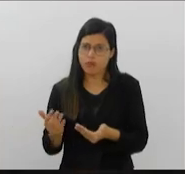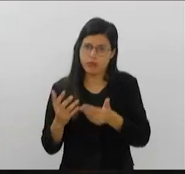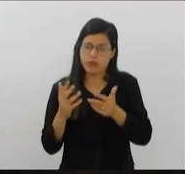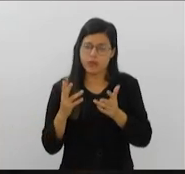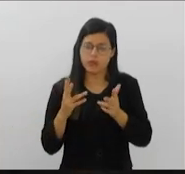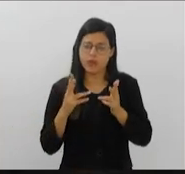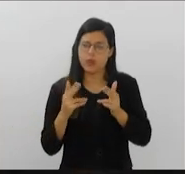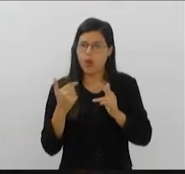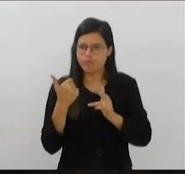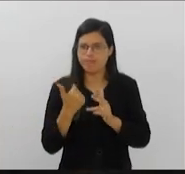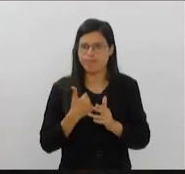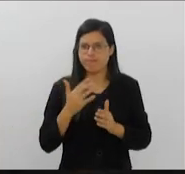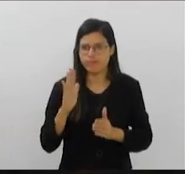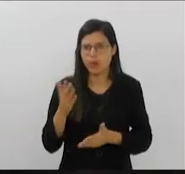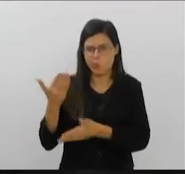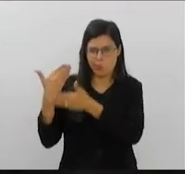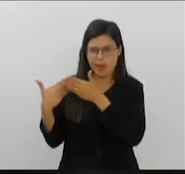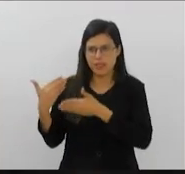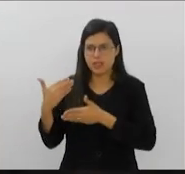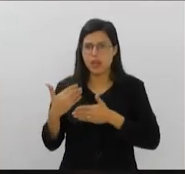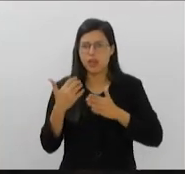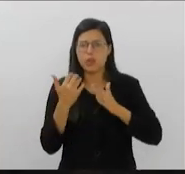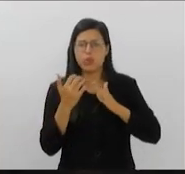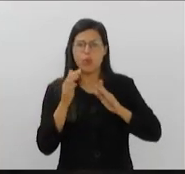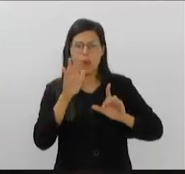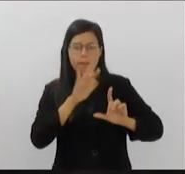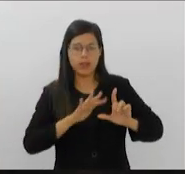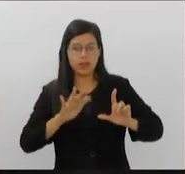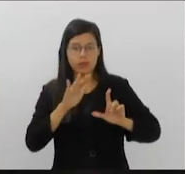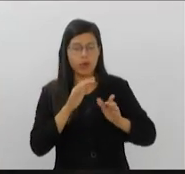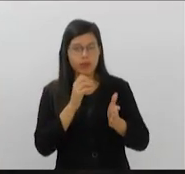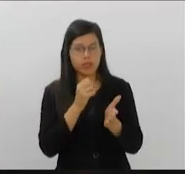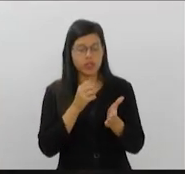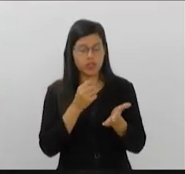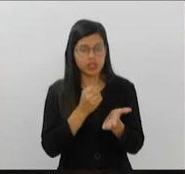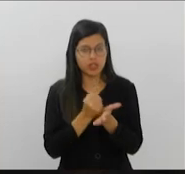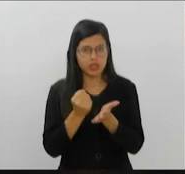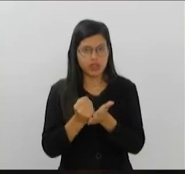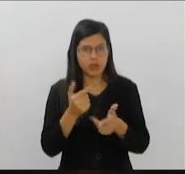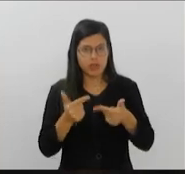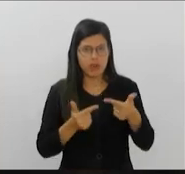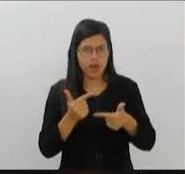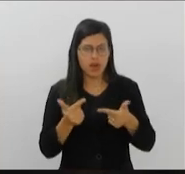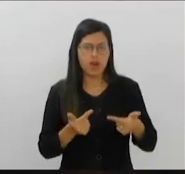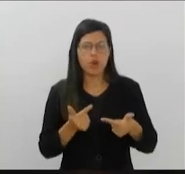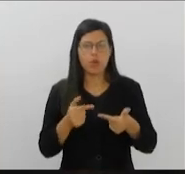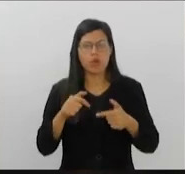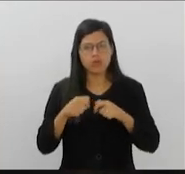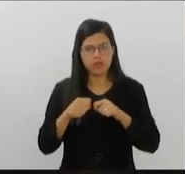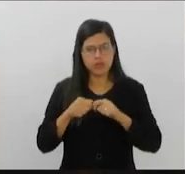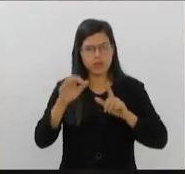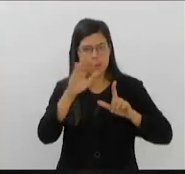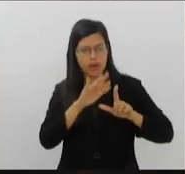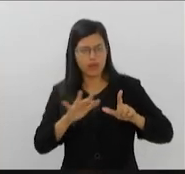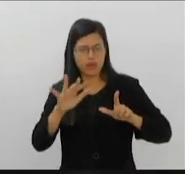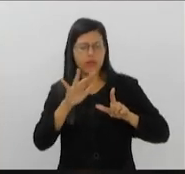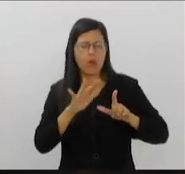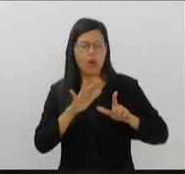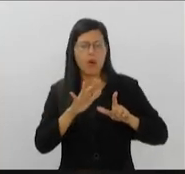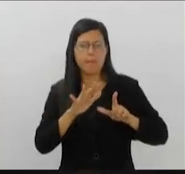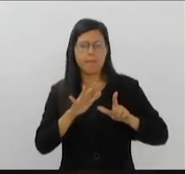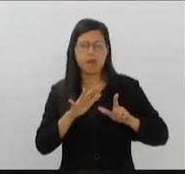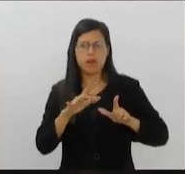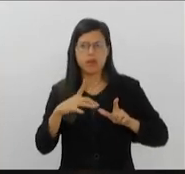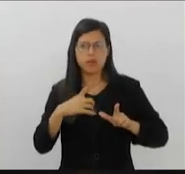empresas por meio de uma plataforma de empregabilidade. Então, a gente construiu essa plataforma também muito mão na massa. A gente tem